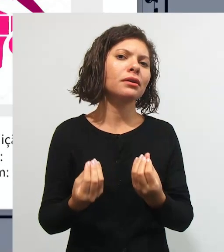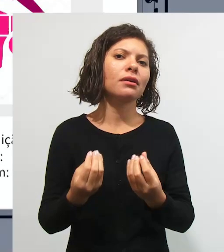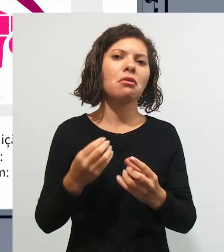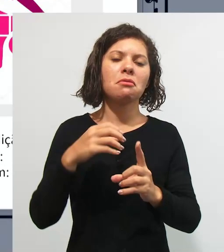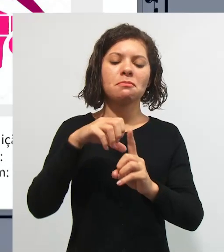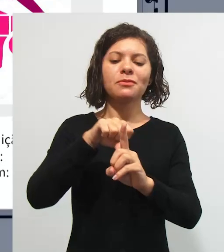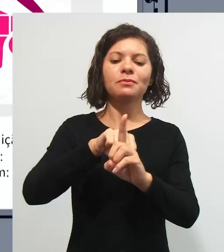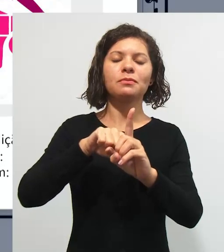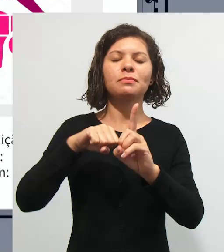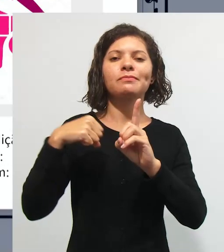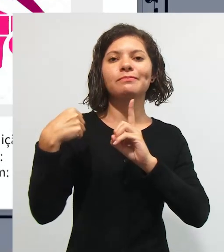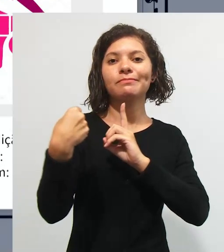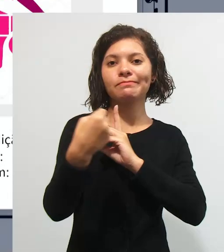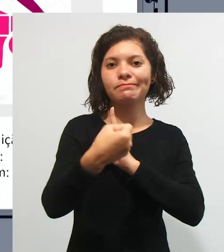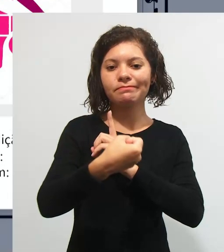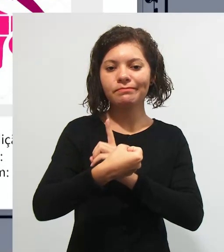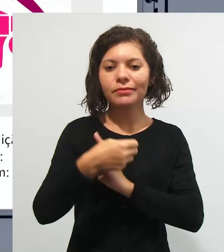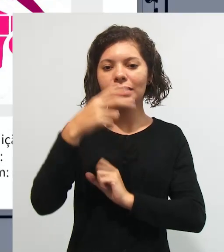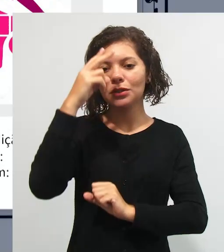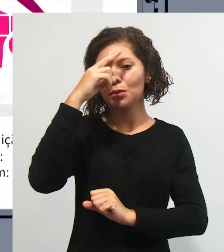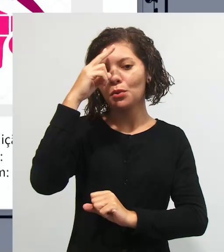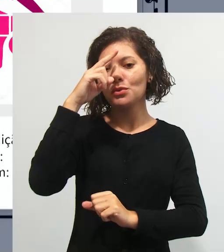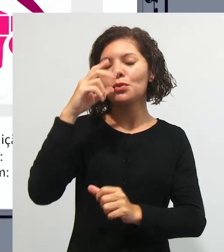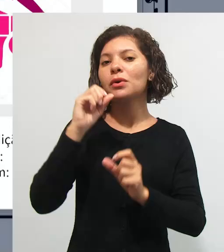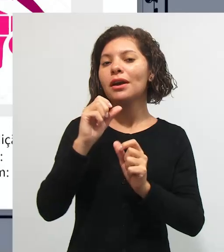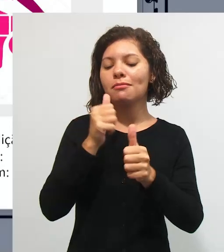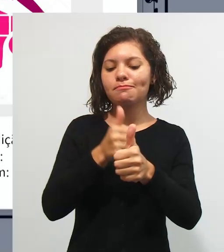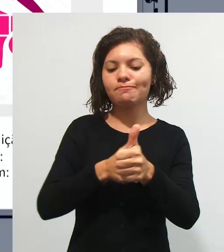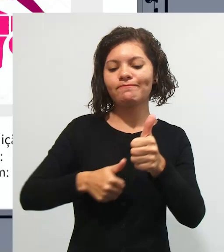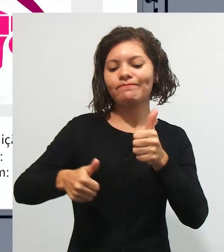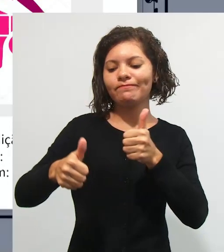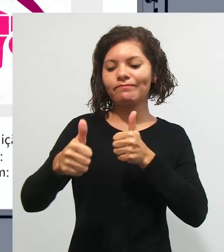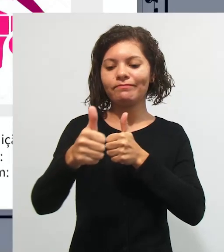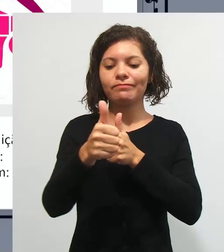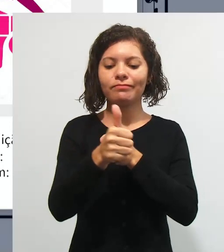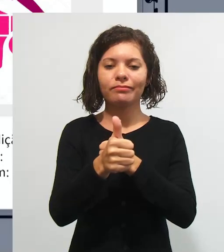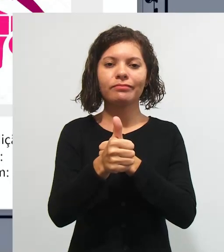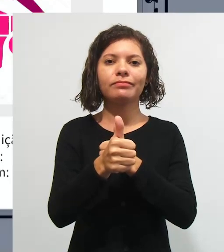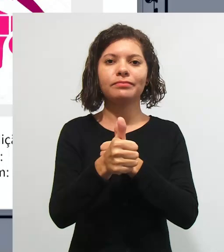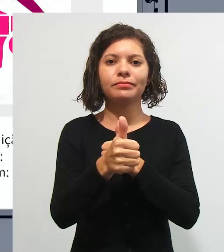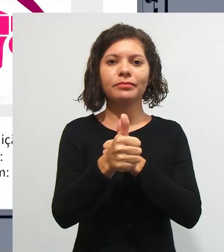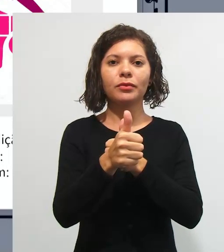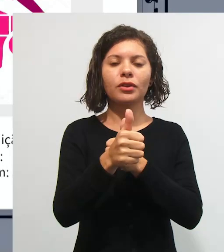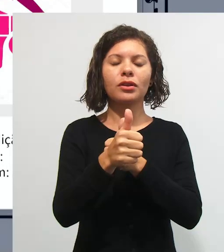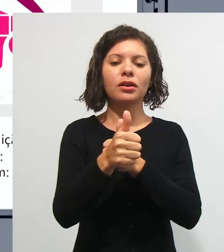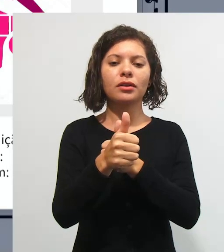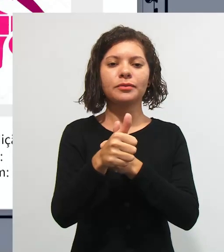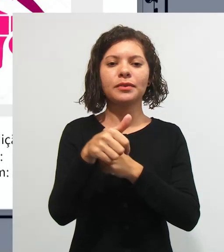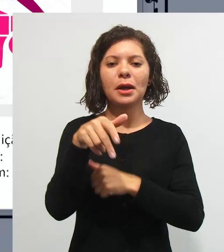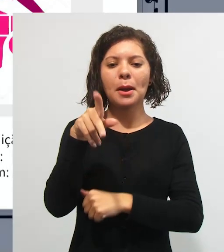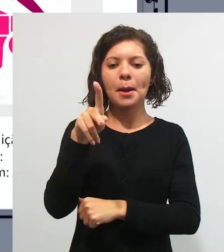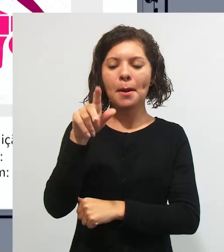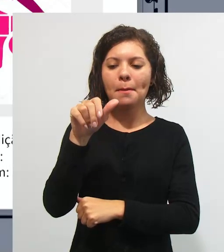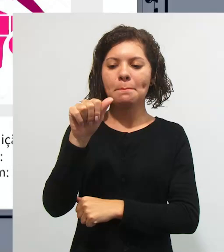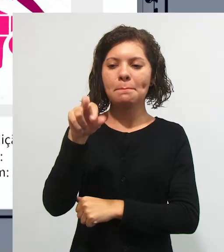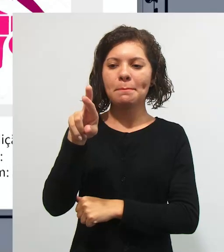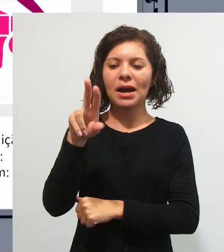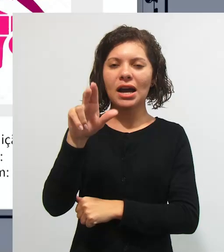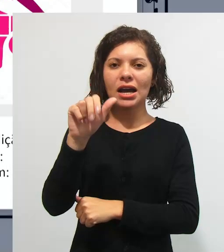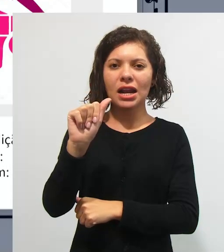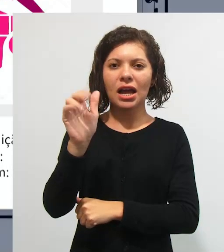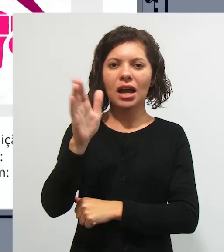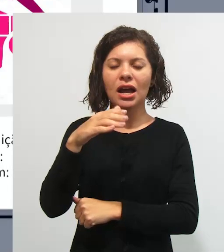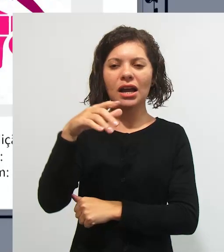O para quê é a sua finalidade. Na verdade, o objetivo. A gente pode traduzir o para